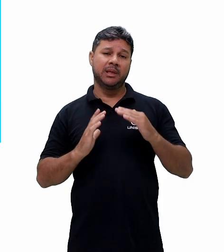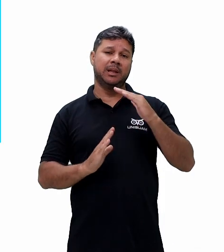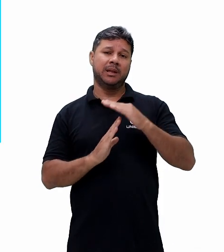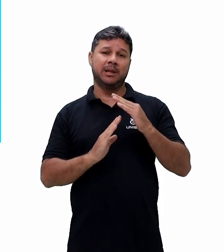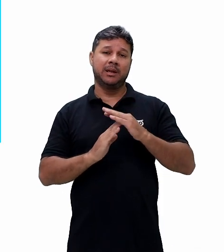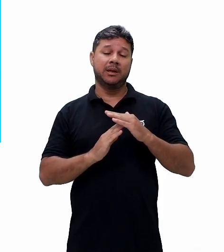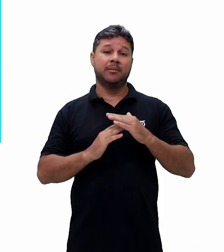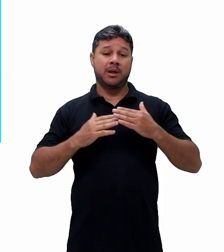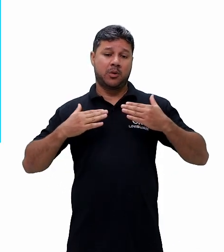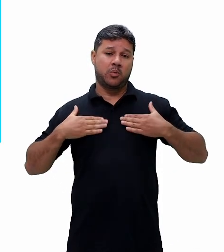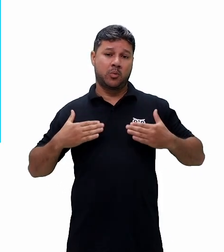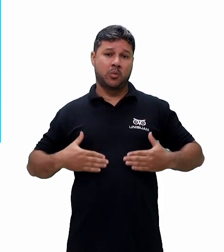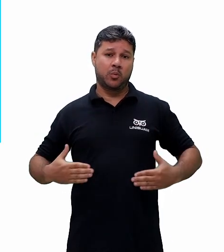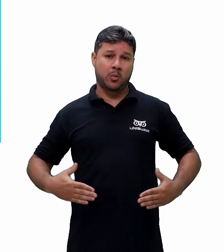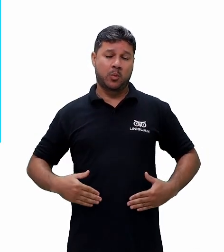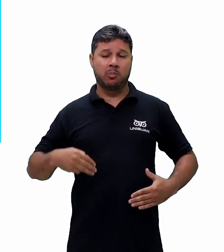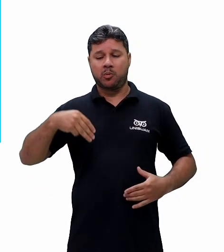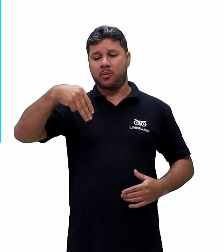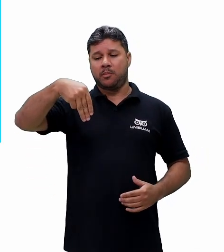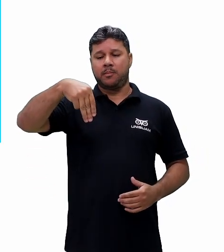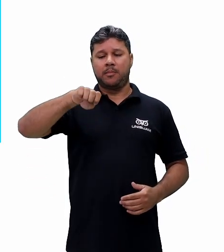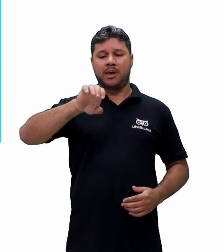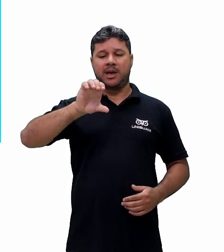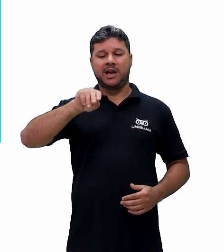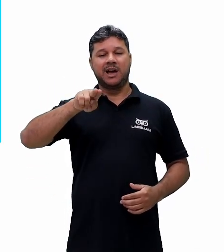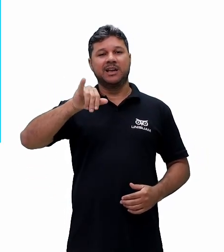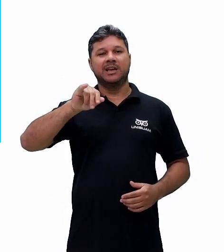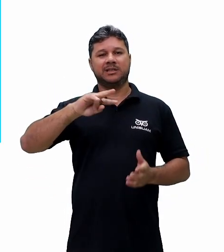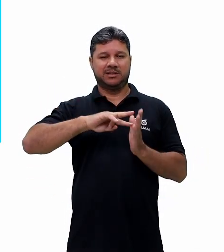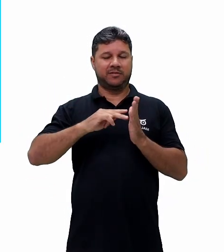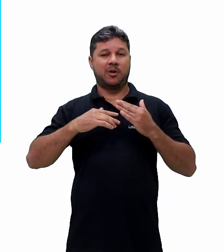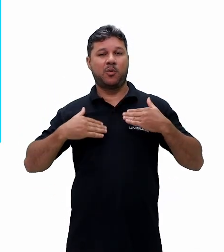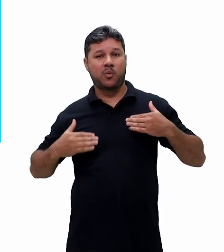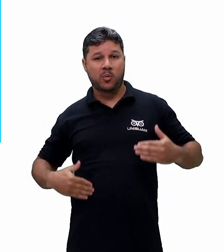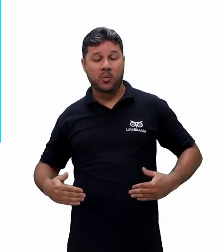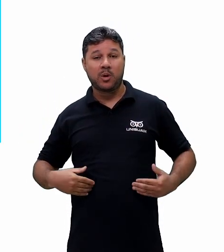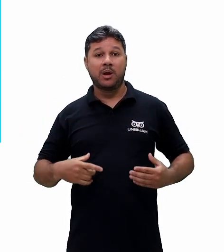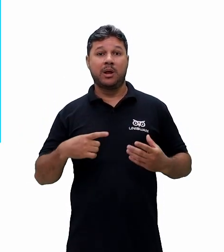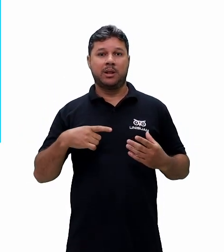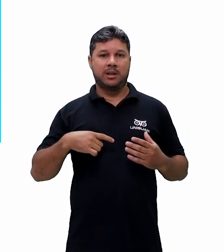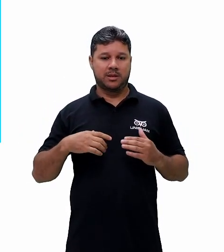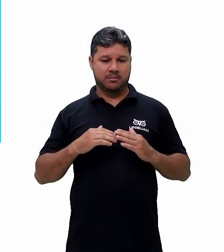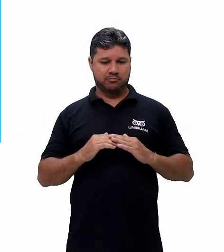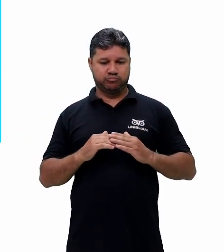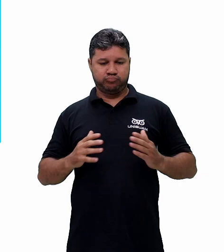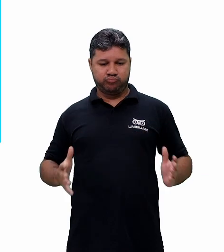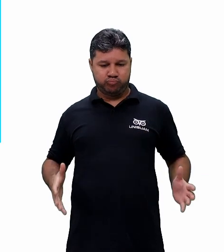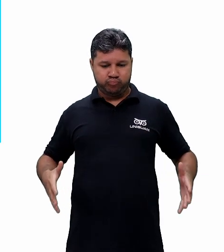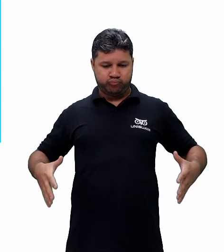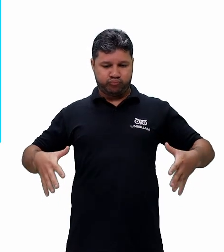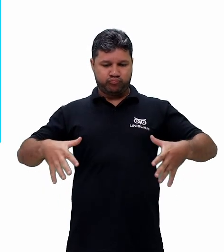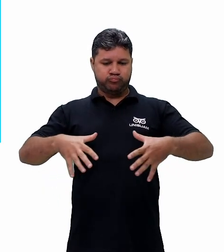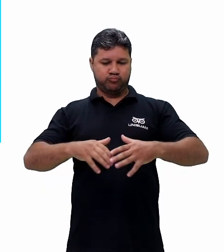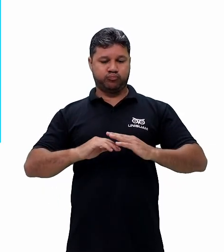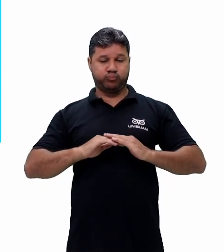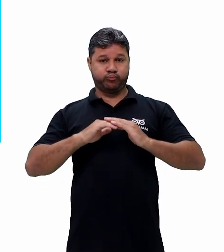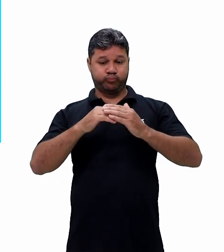uma limitação mecânica, ou seja, uma elevada protuberância